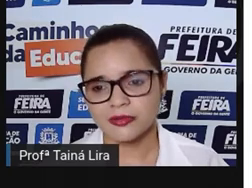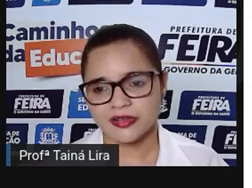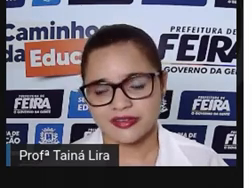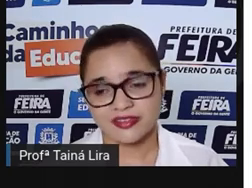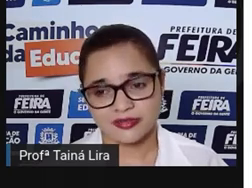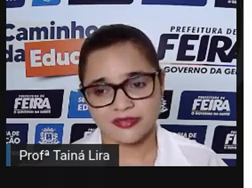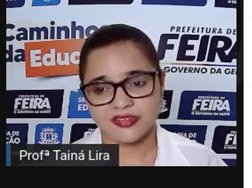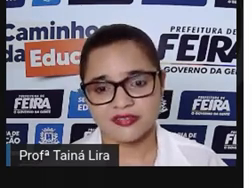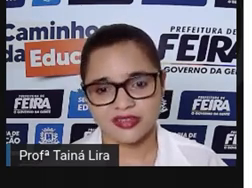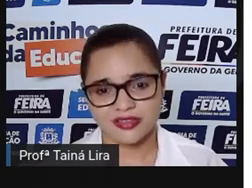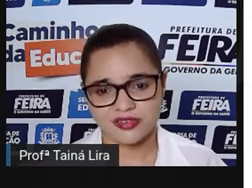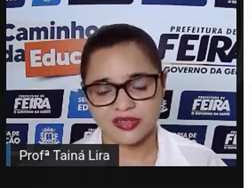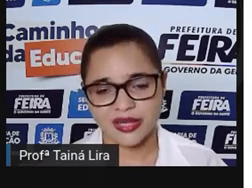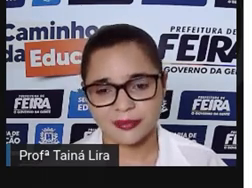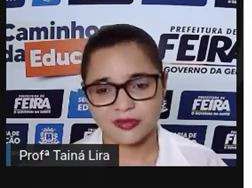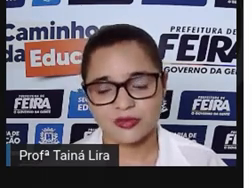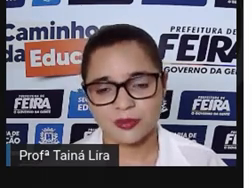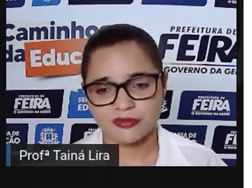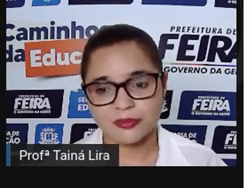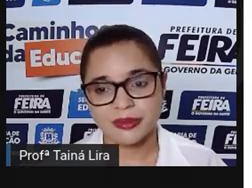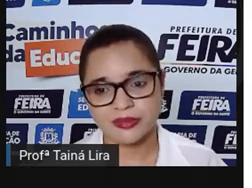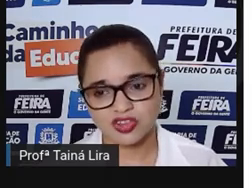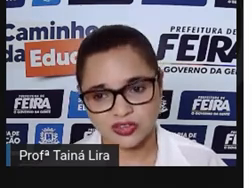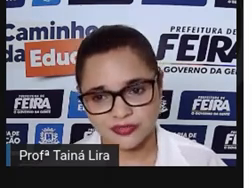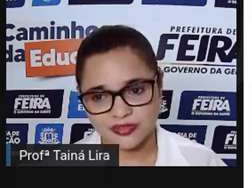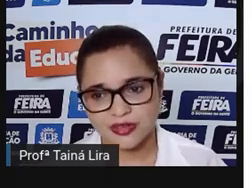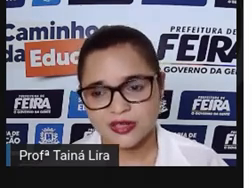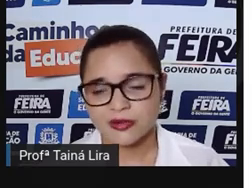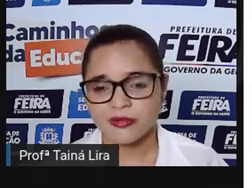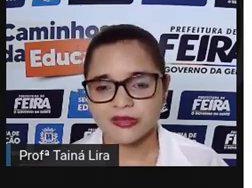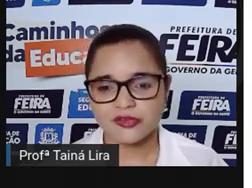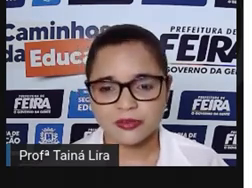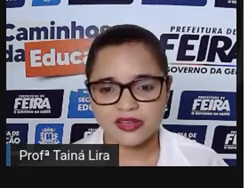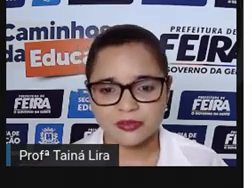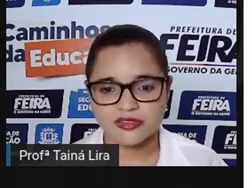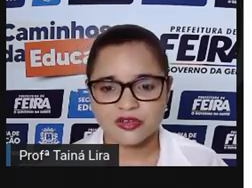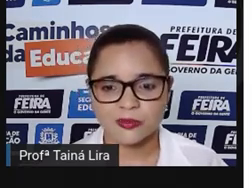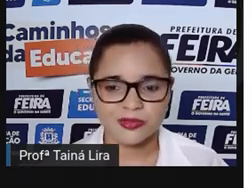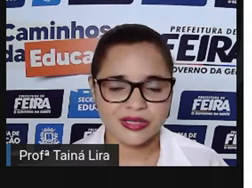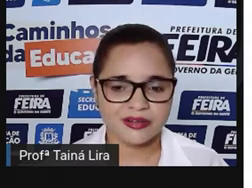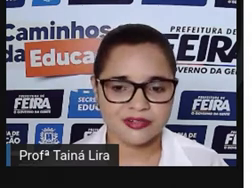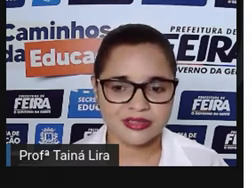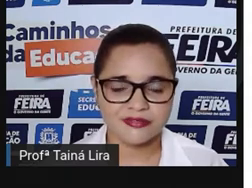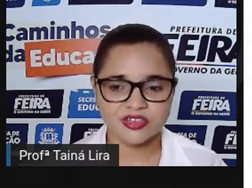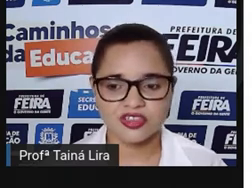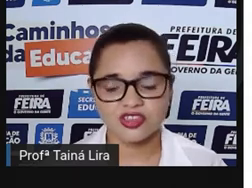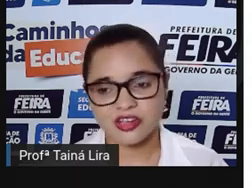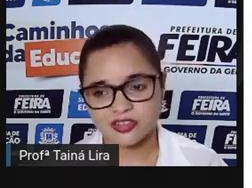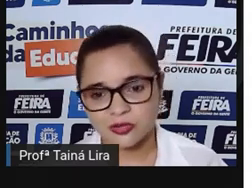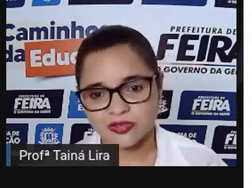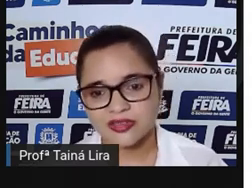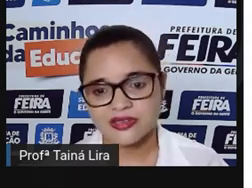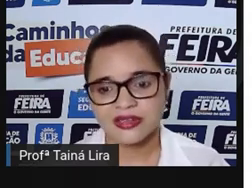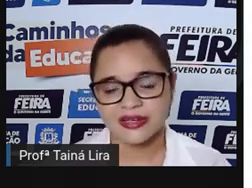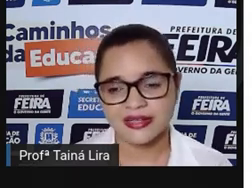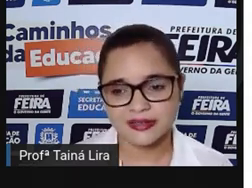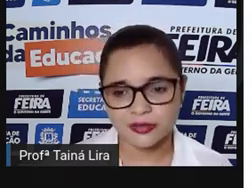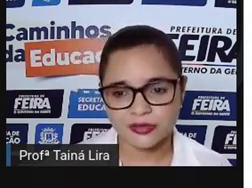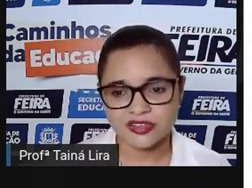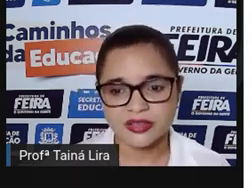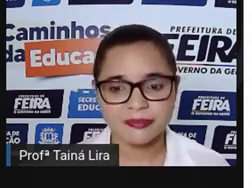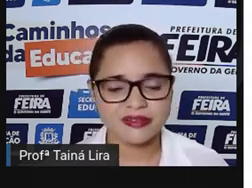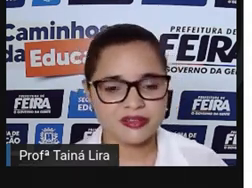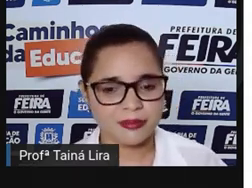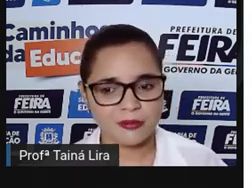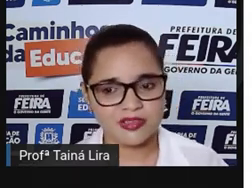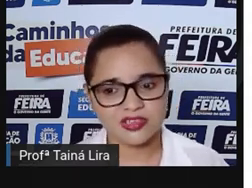a comunicação teve seu início na época dos povos primitivos, quando os mesmos se comunicavam através de gestos,